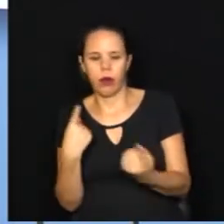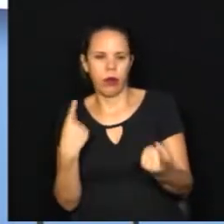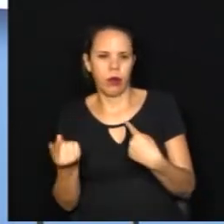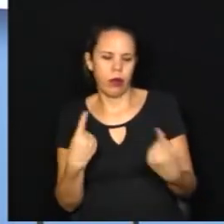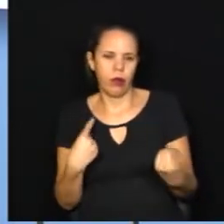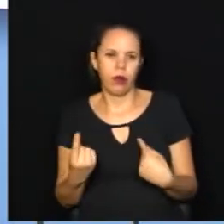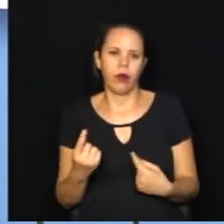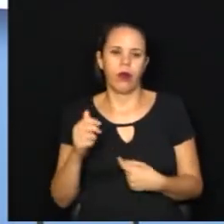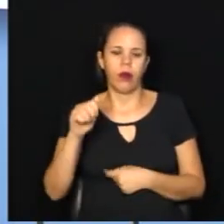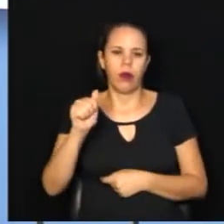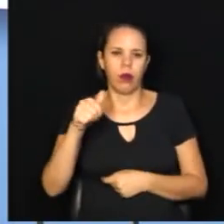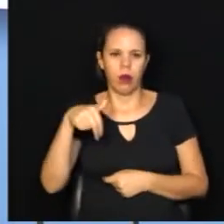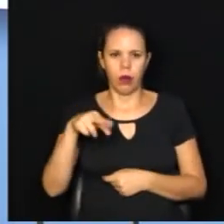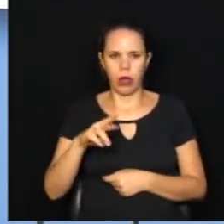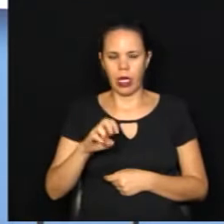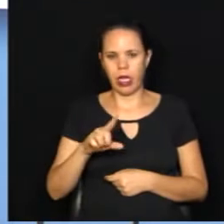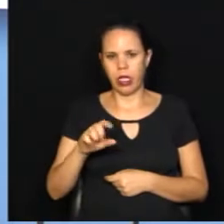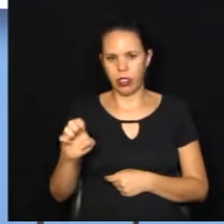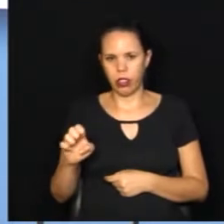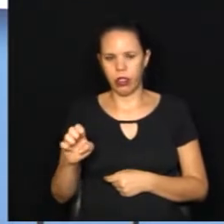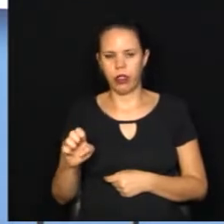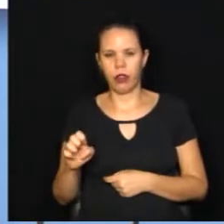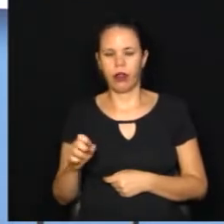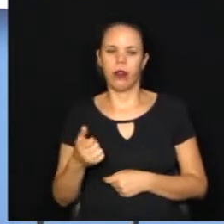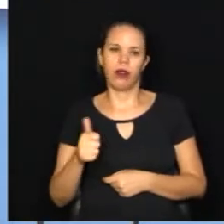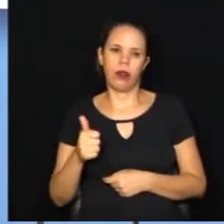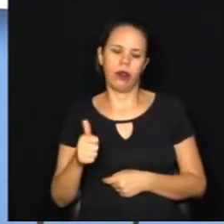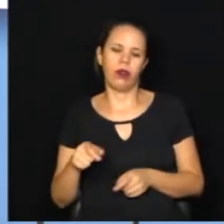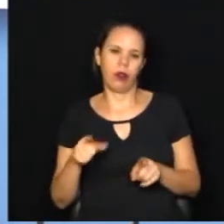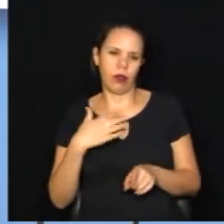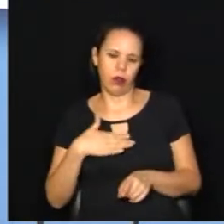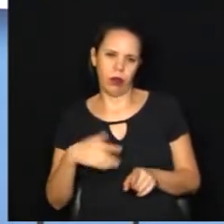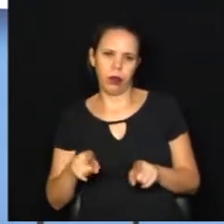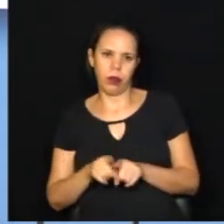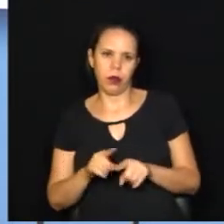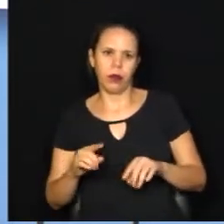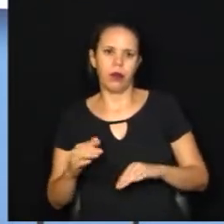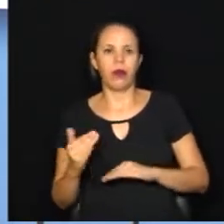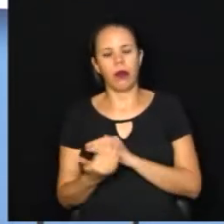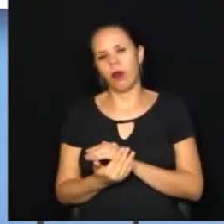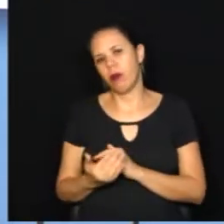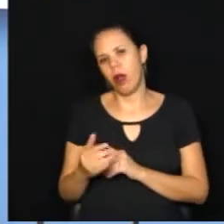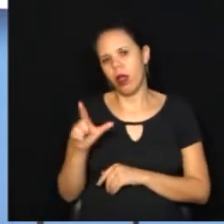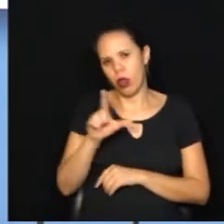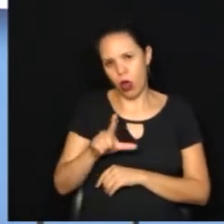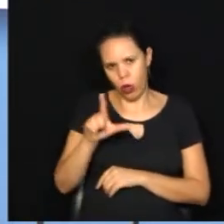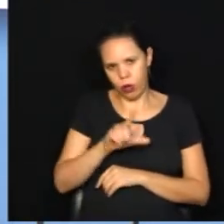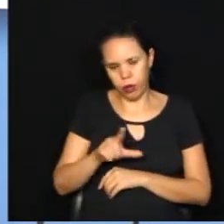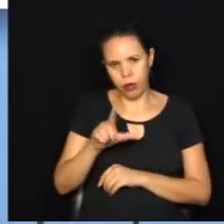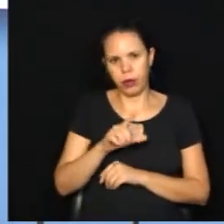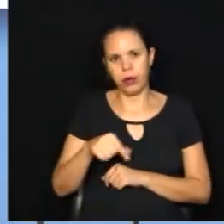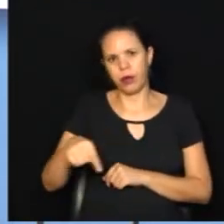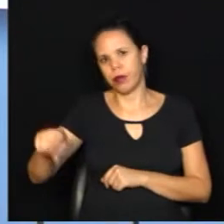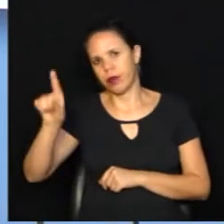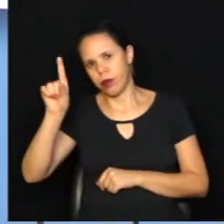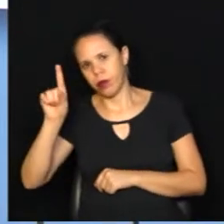bairro, a transmissão do coronavírus. E faça a sua parte, né? Como sociedade. Foi em algum